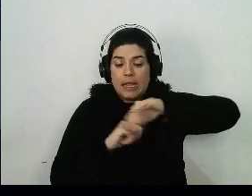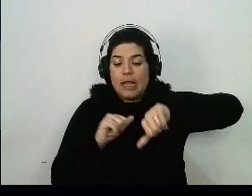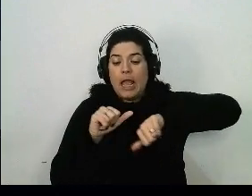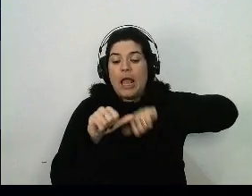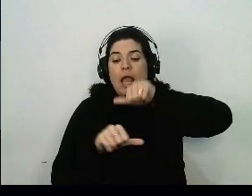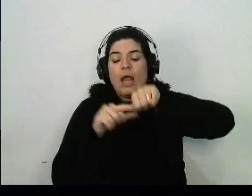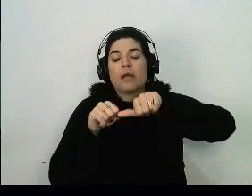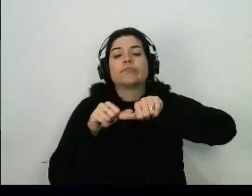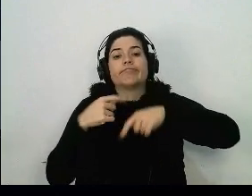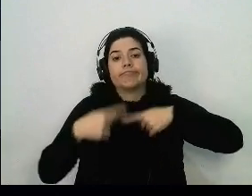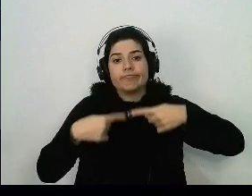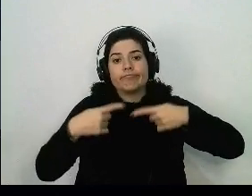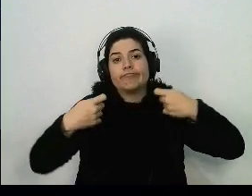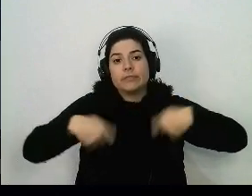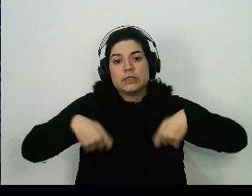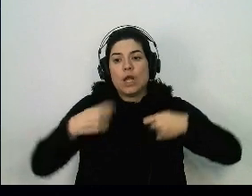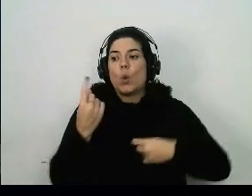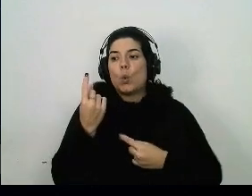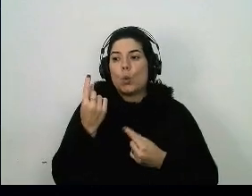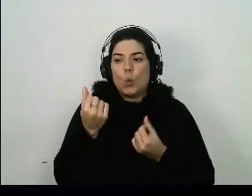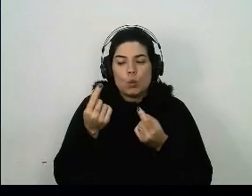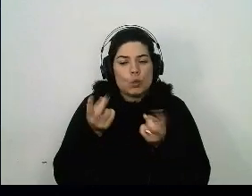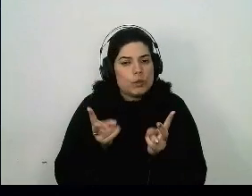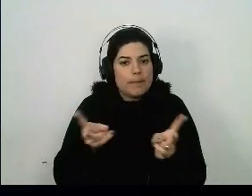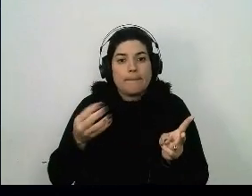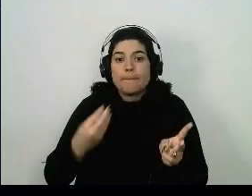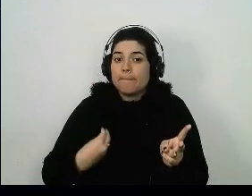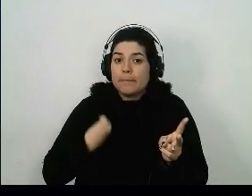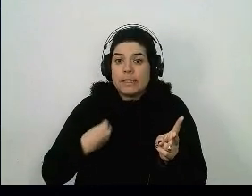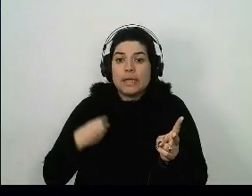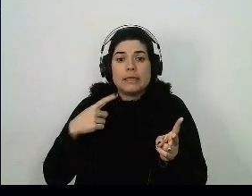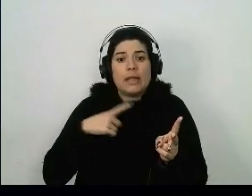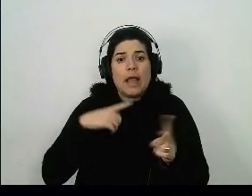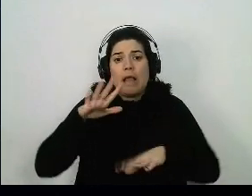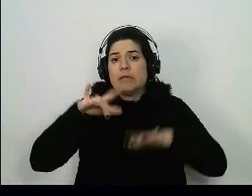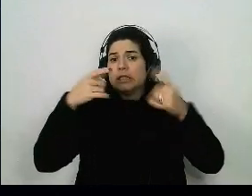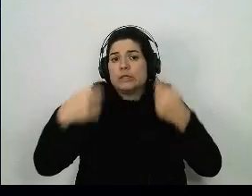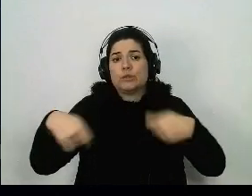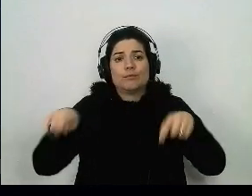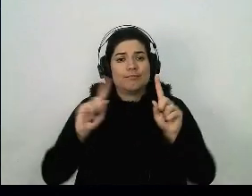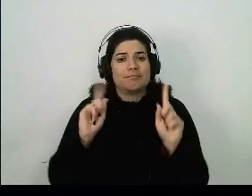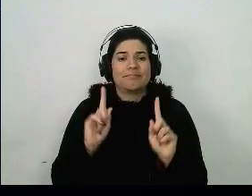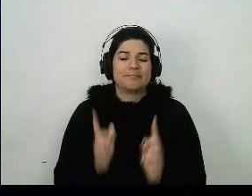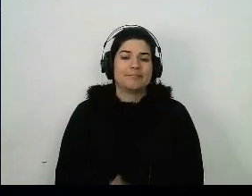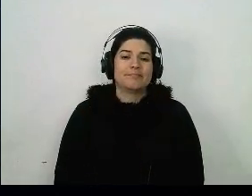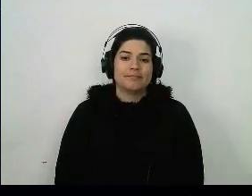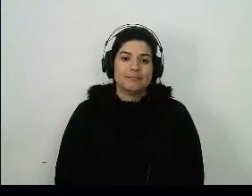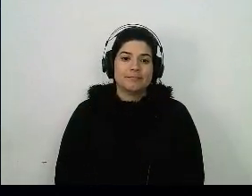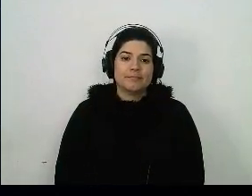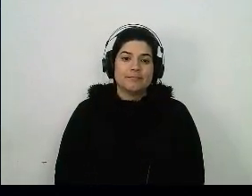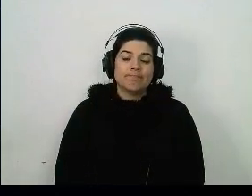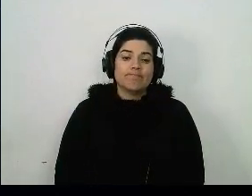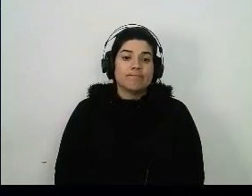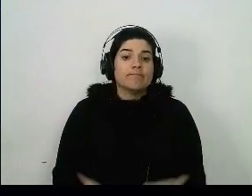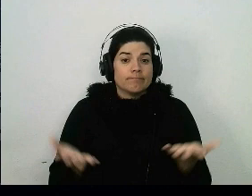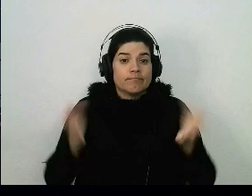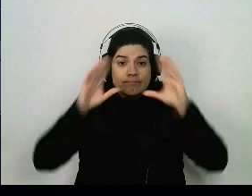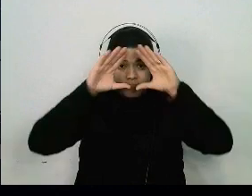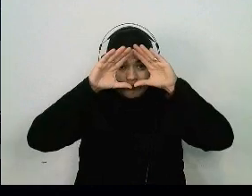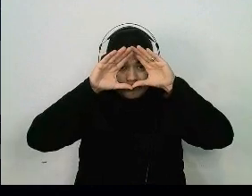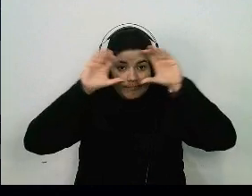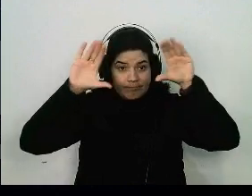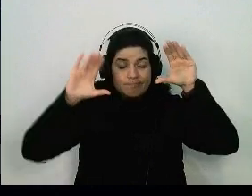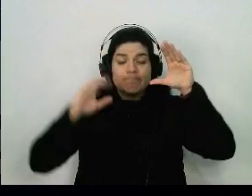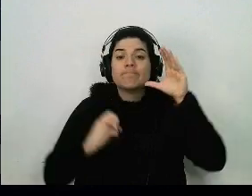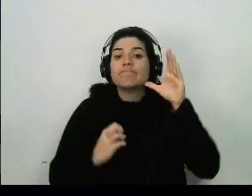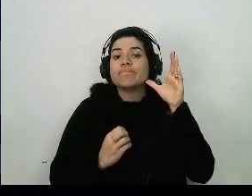nossa vida e muitas vezes é desnecessário. E a nuvem ele foi criada com